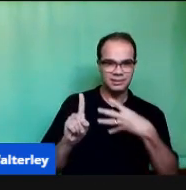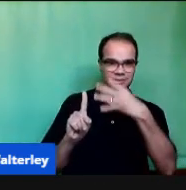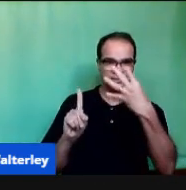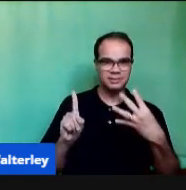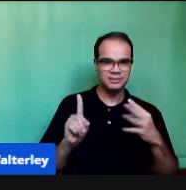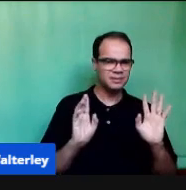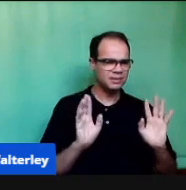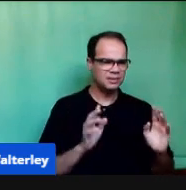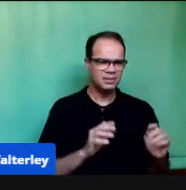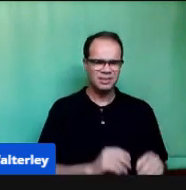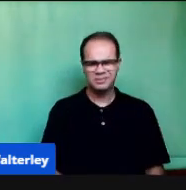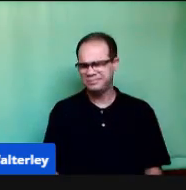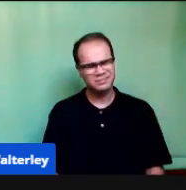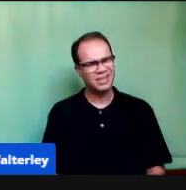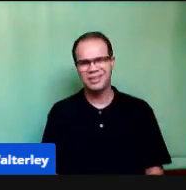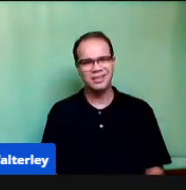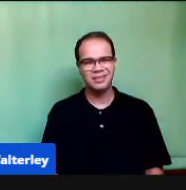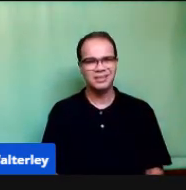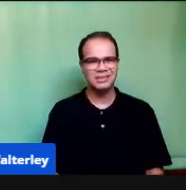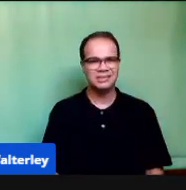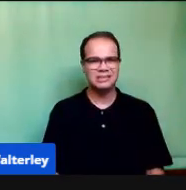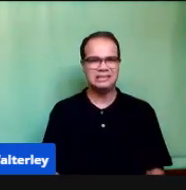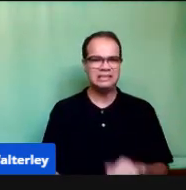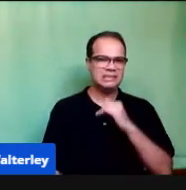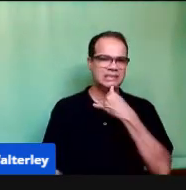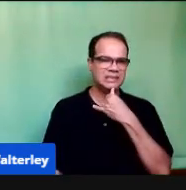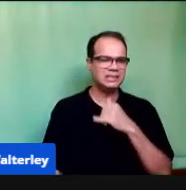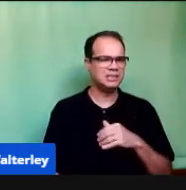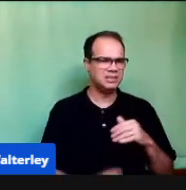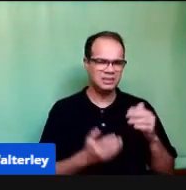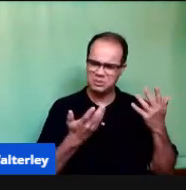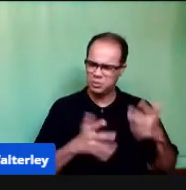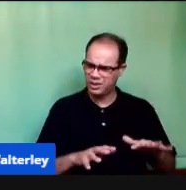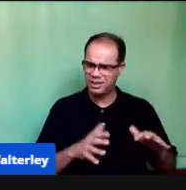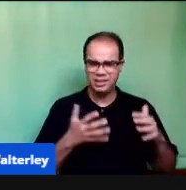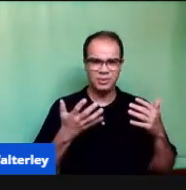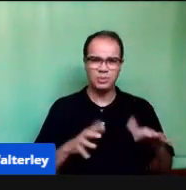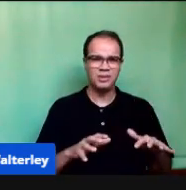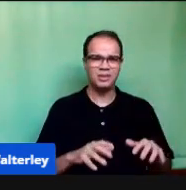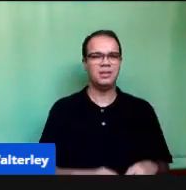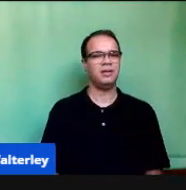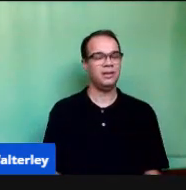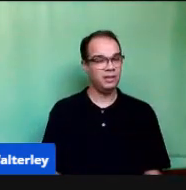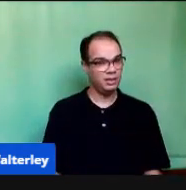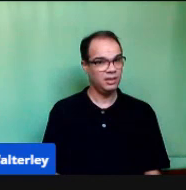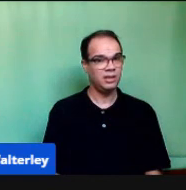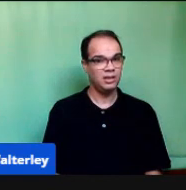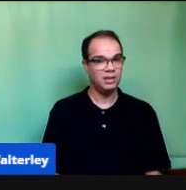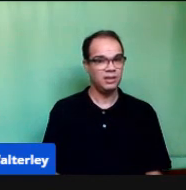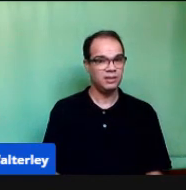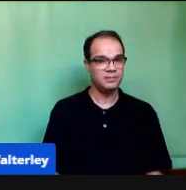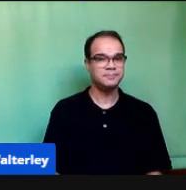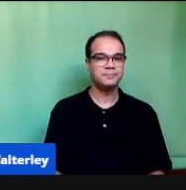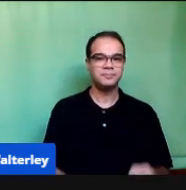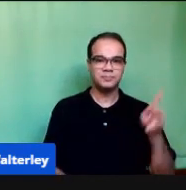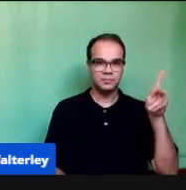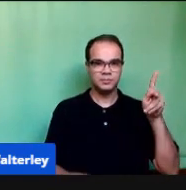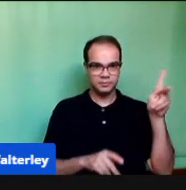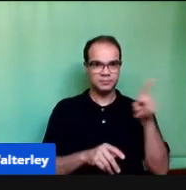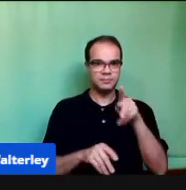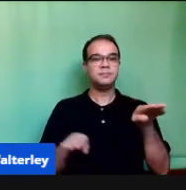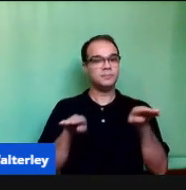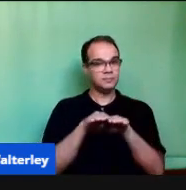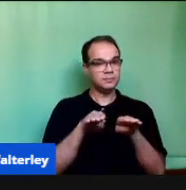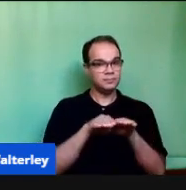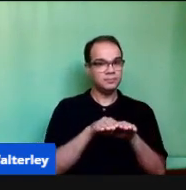outras atividades, possibilidades que ele tem na escola. Eu passei na escola como aluno gay e, de fato, do meu